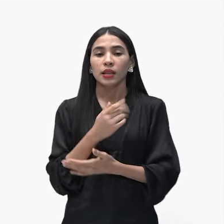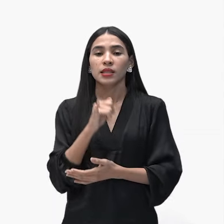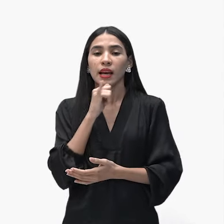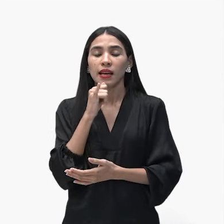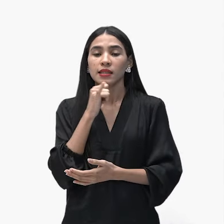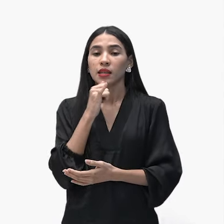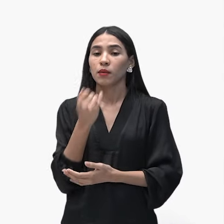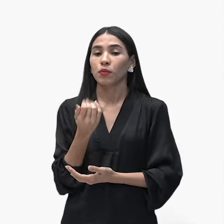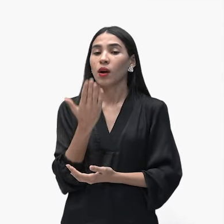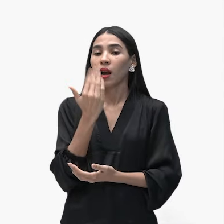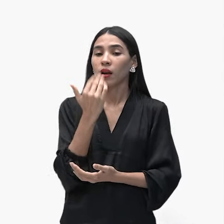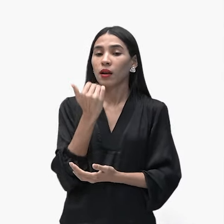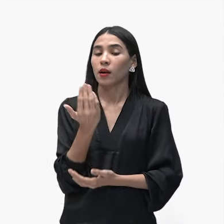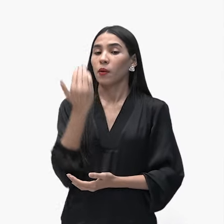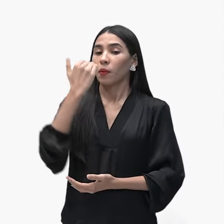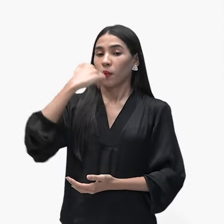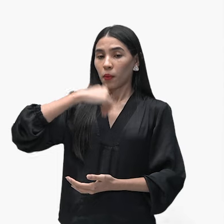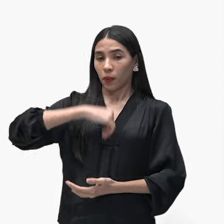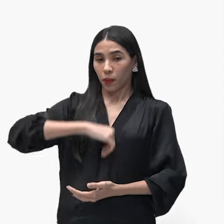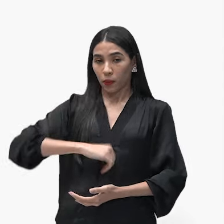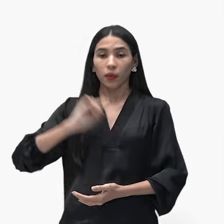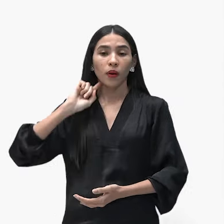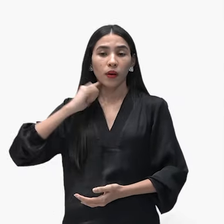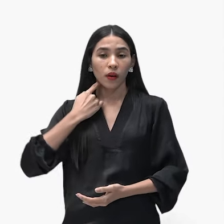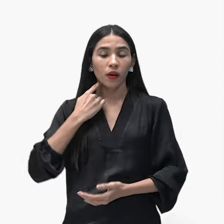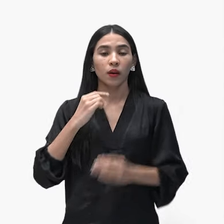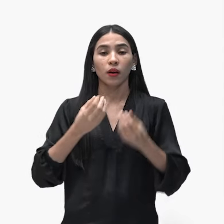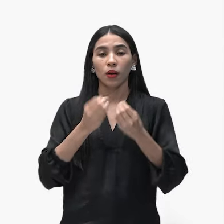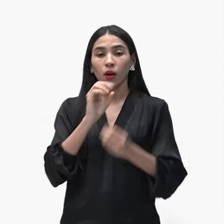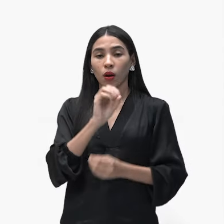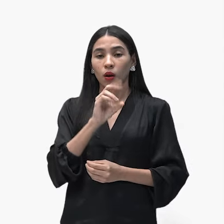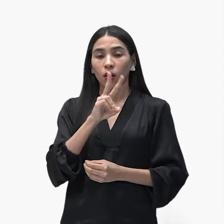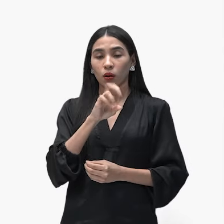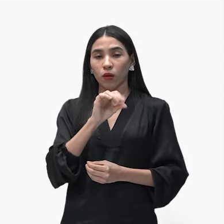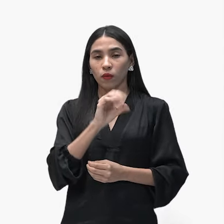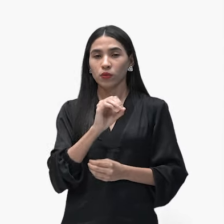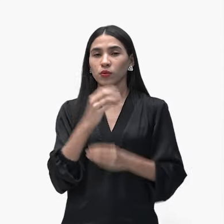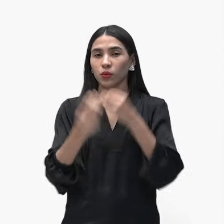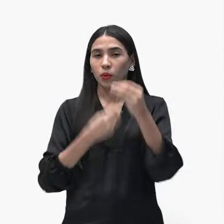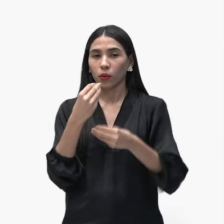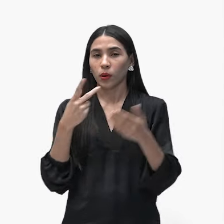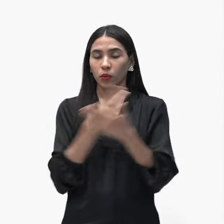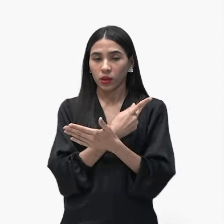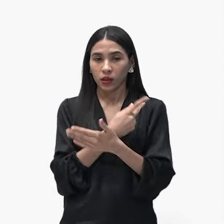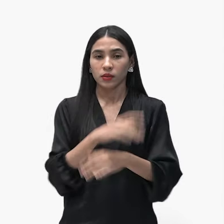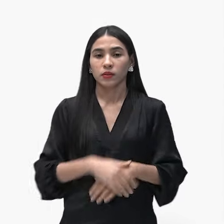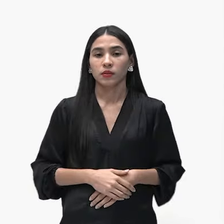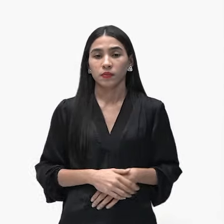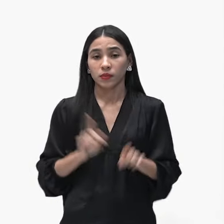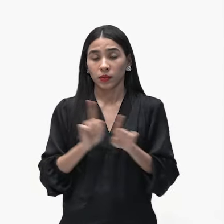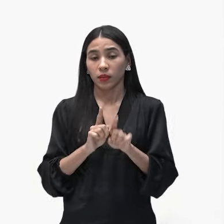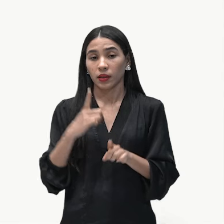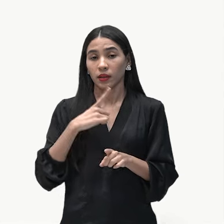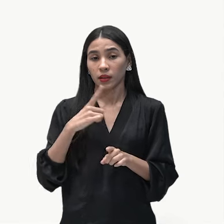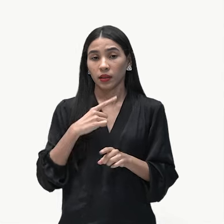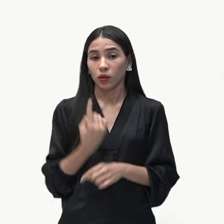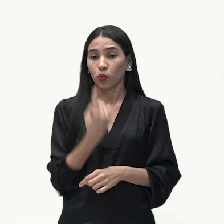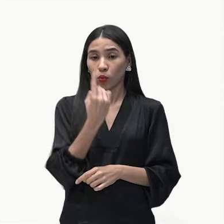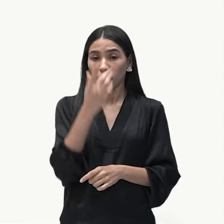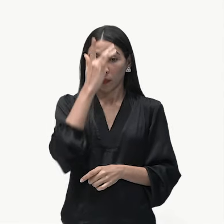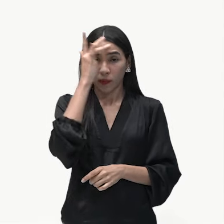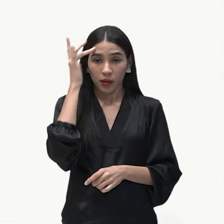ingestão de alimentos contaminados com os ovos. Então, gente vai relembrar como acontece esse ciclo. A gente tem aqui uma pessoa